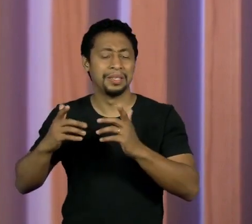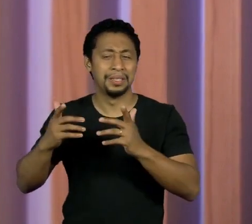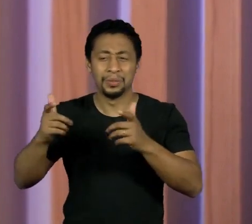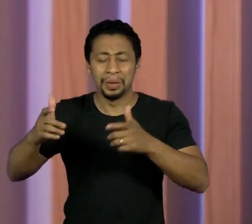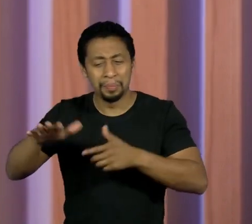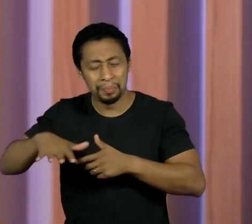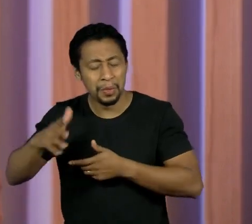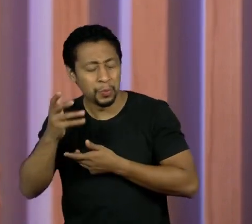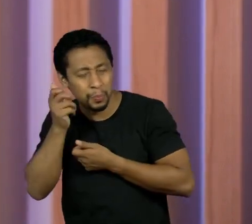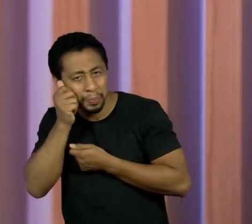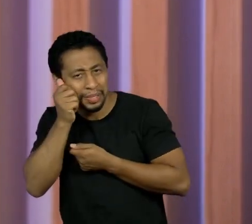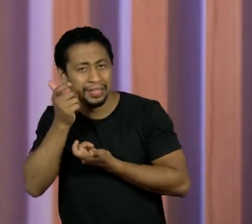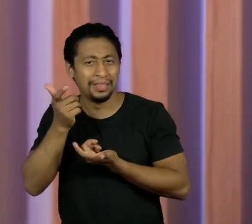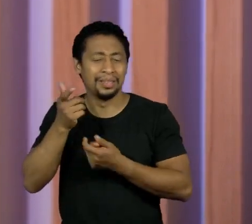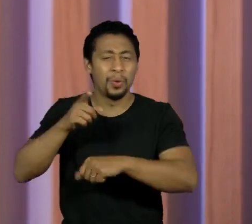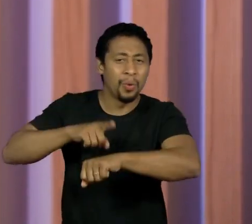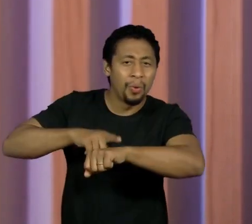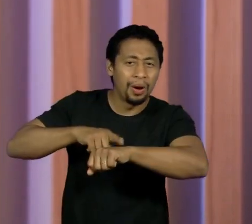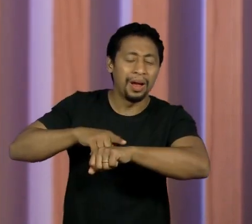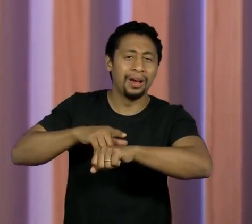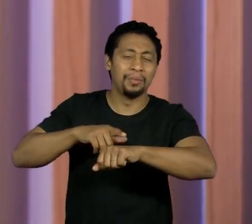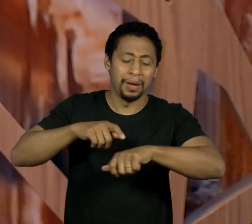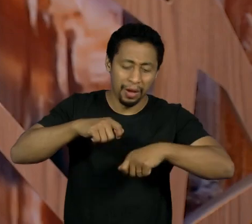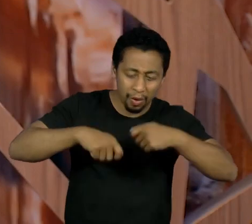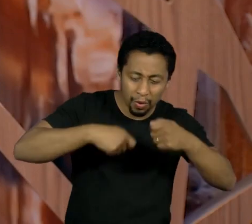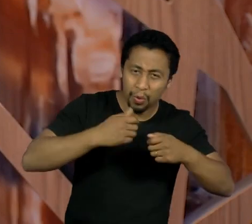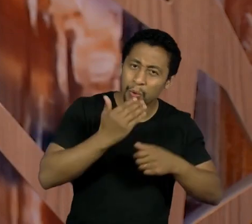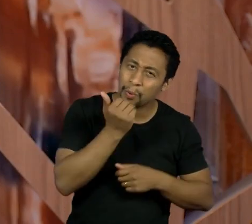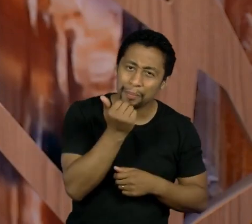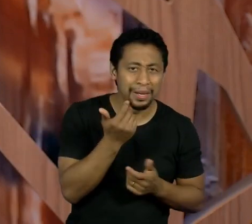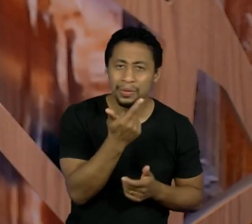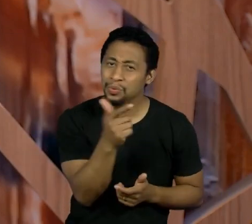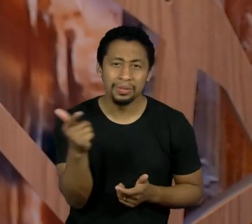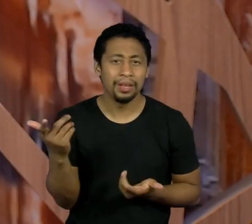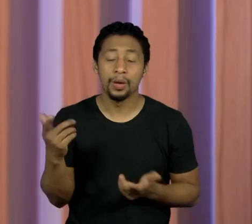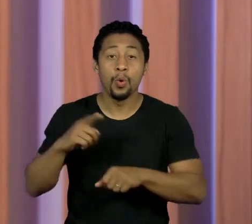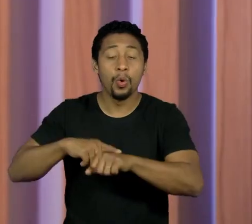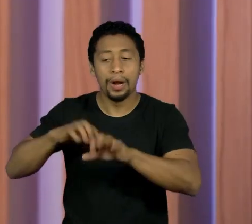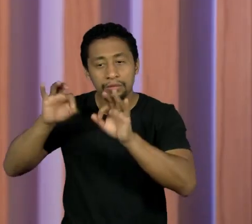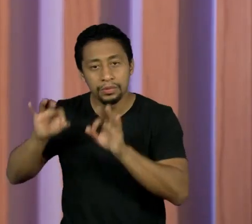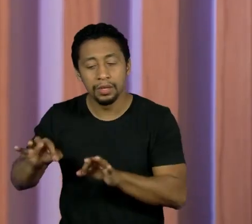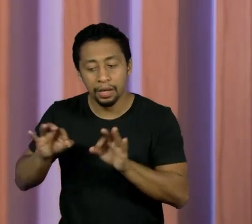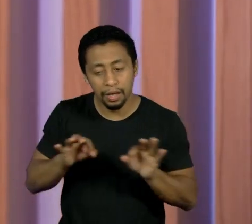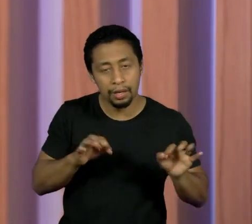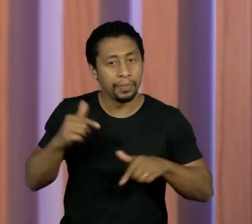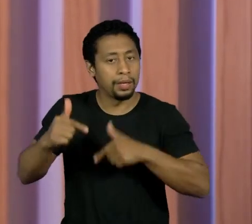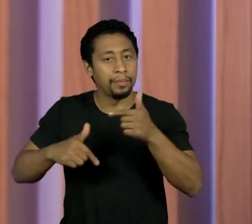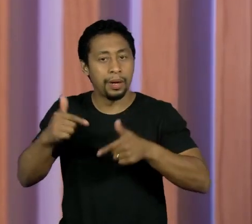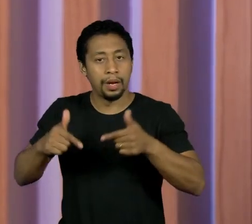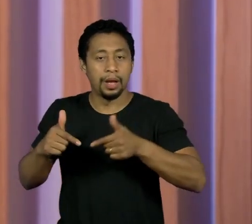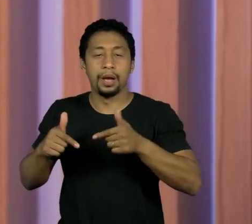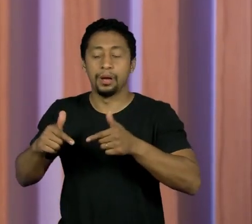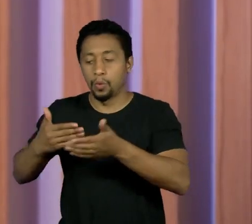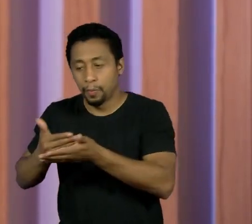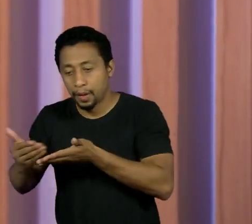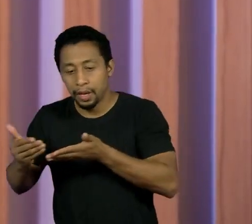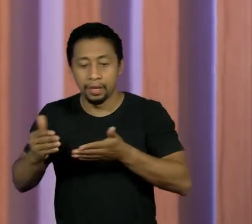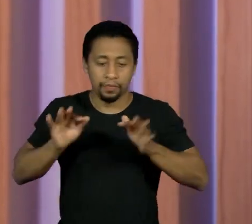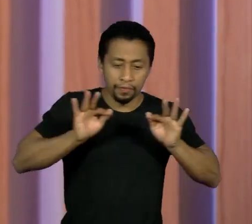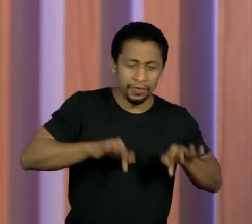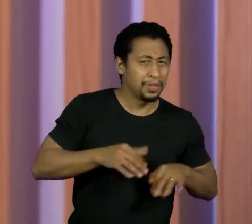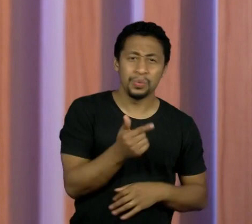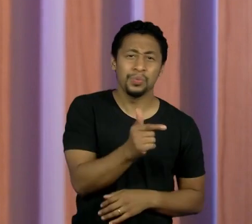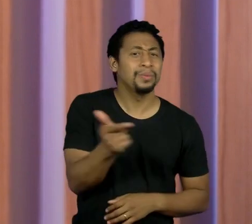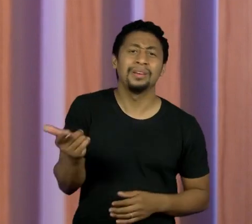alimentação, horário para alimentação, não tem horário para trabalho. Então, essa luta por um trabalho justo e digno,